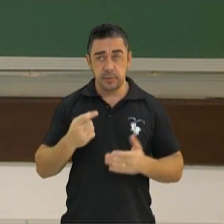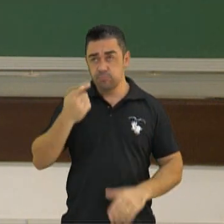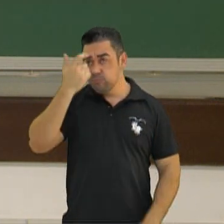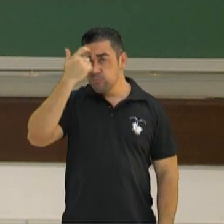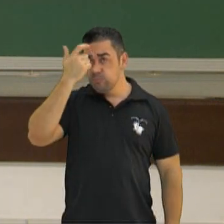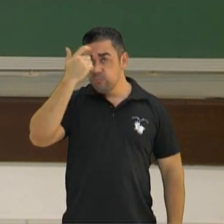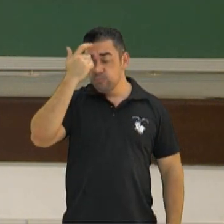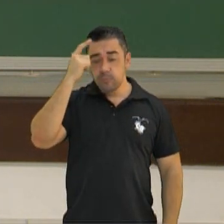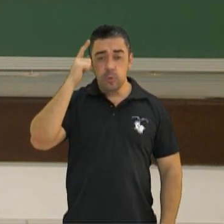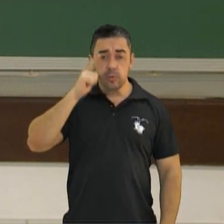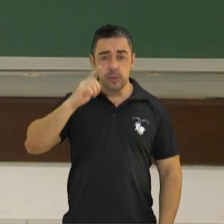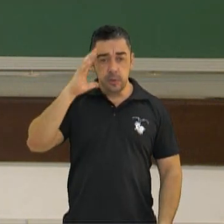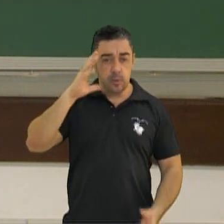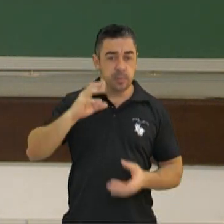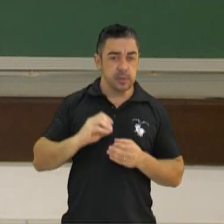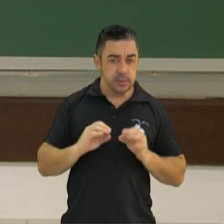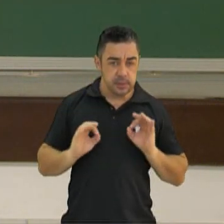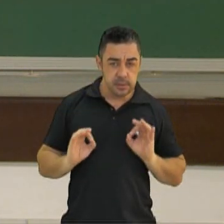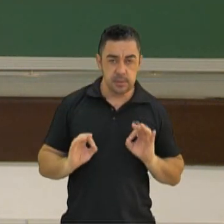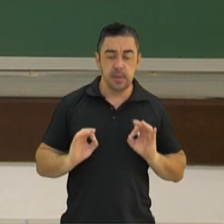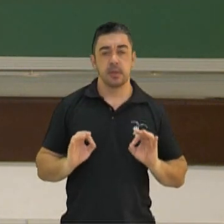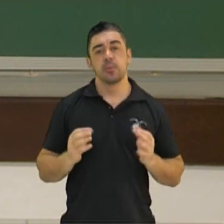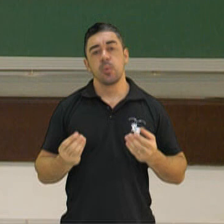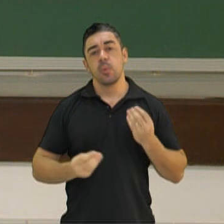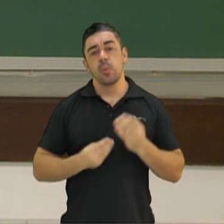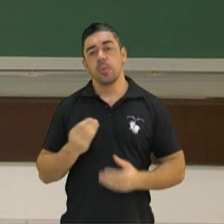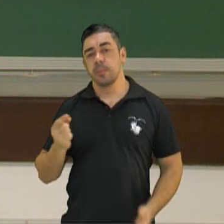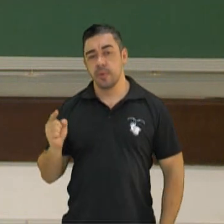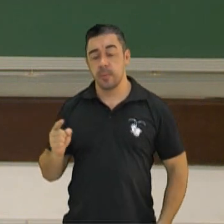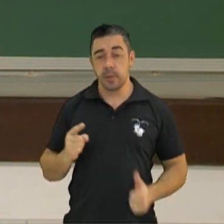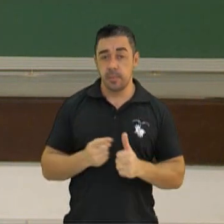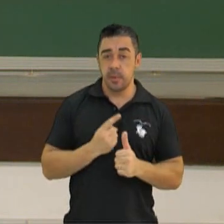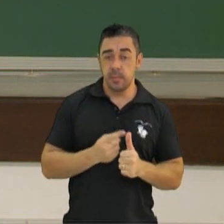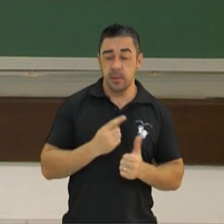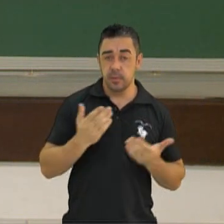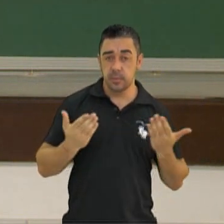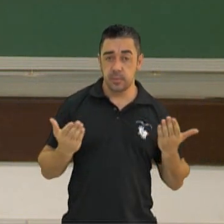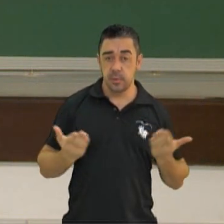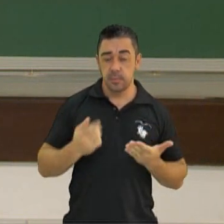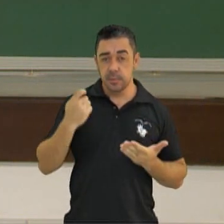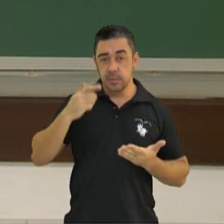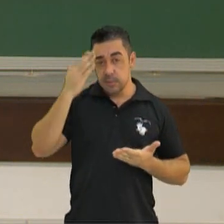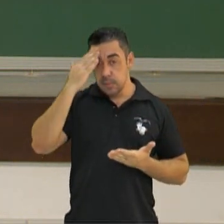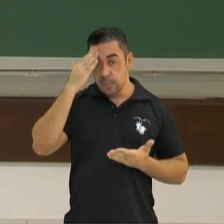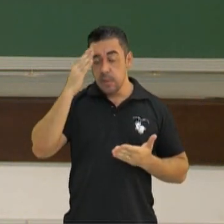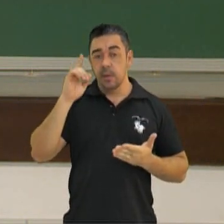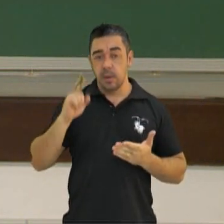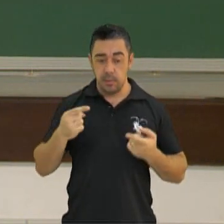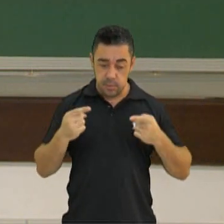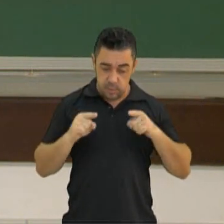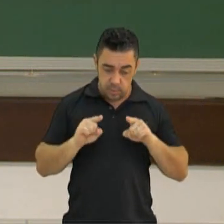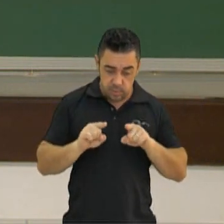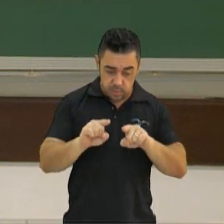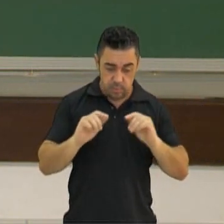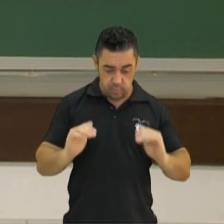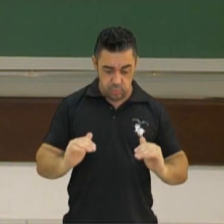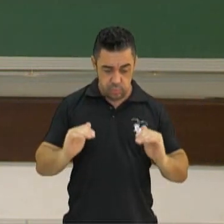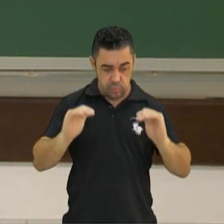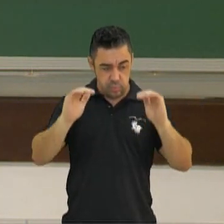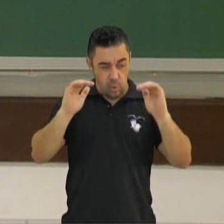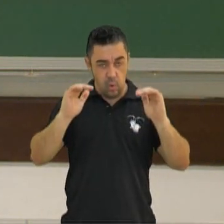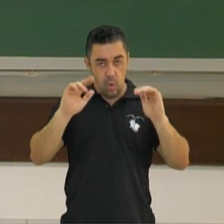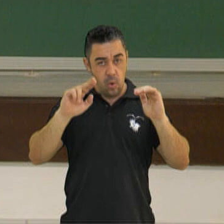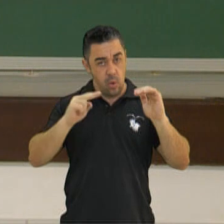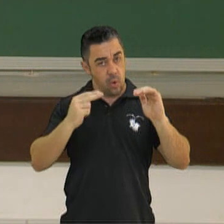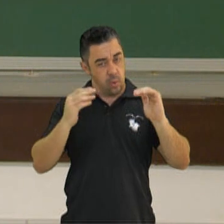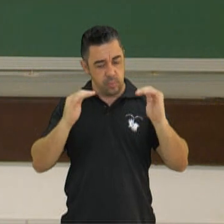a como entender essas grandezas, porque primeiro você precisa saber se elas são diretamente ou inversamente para conseguir